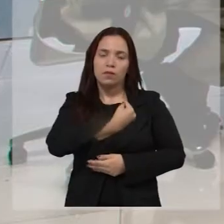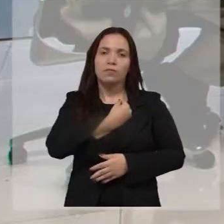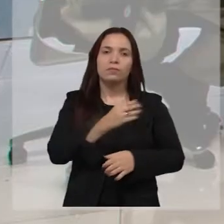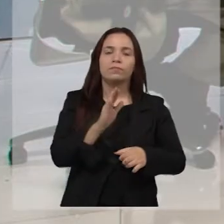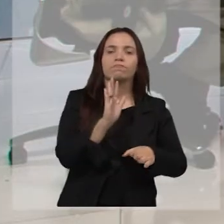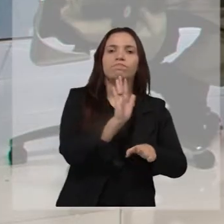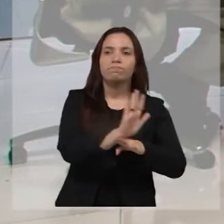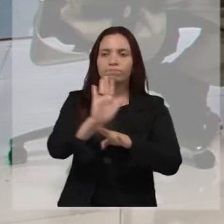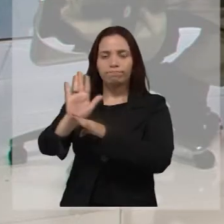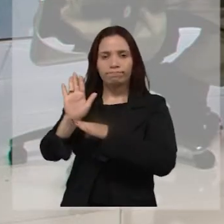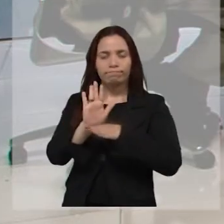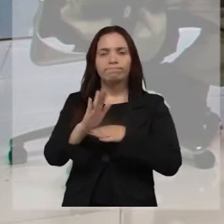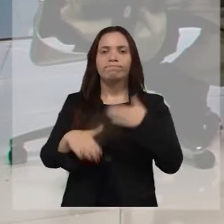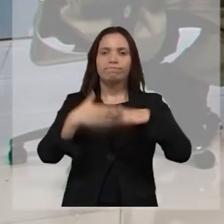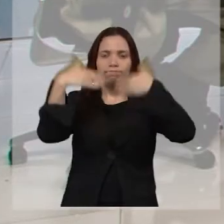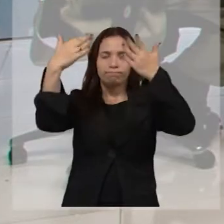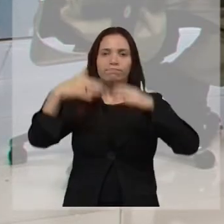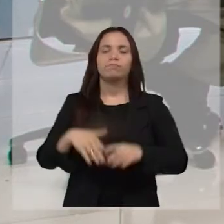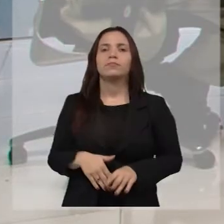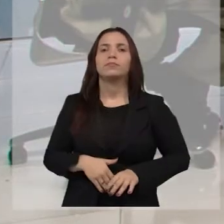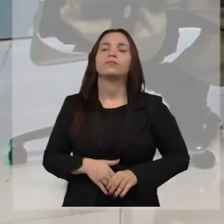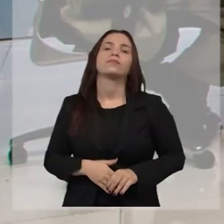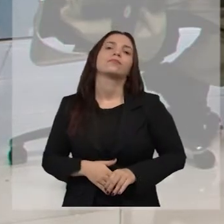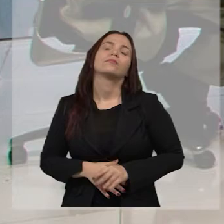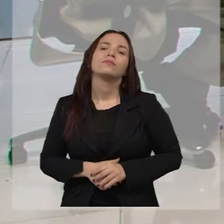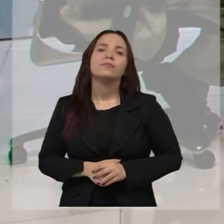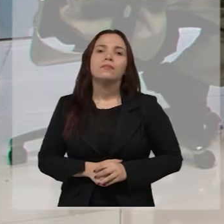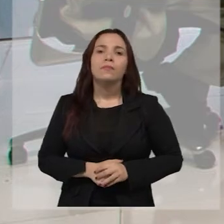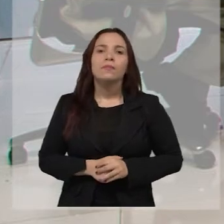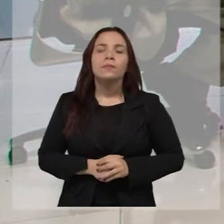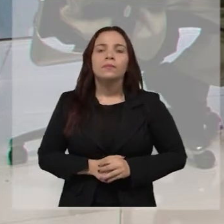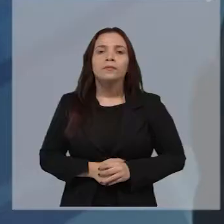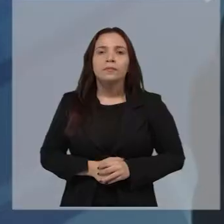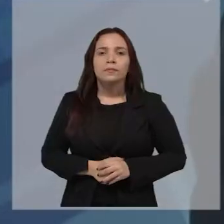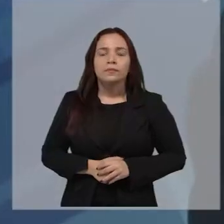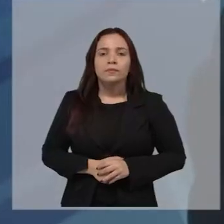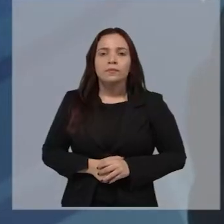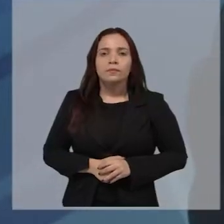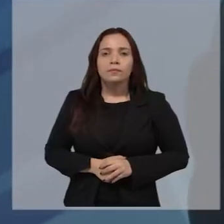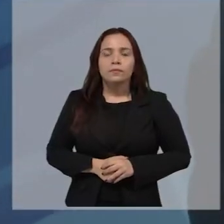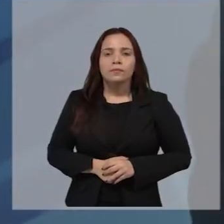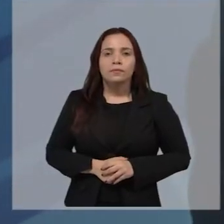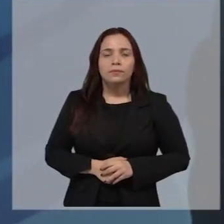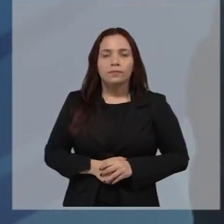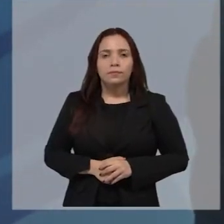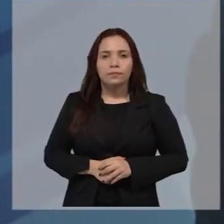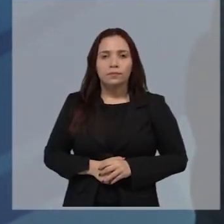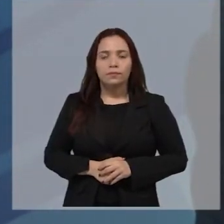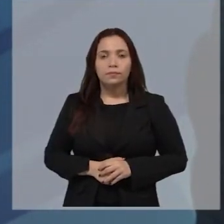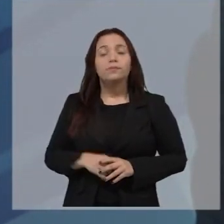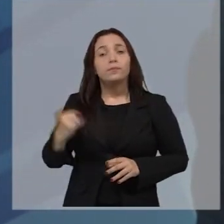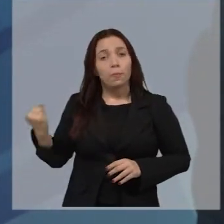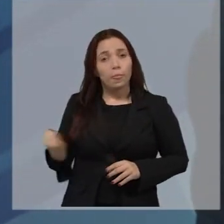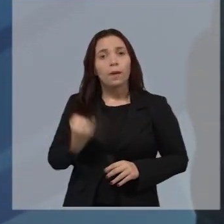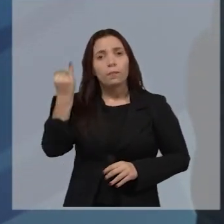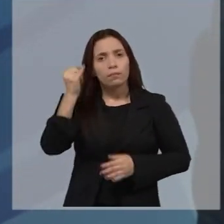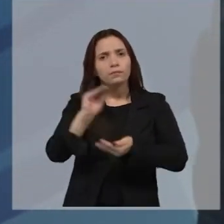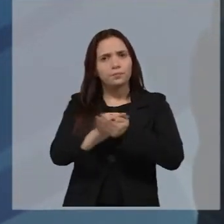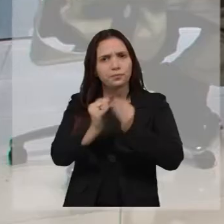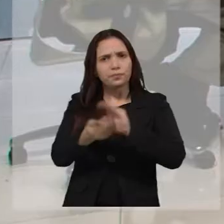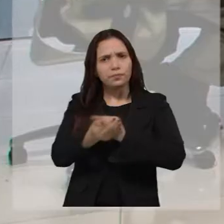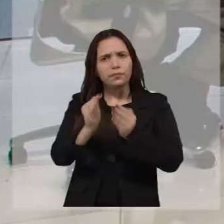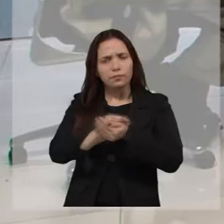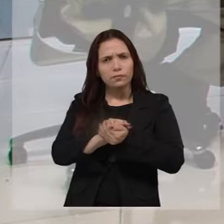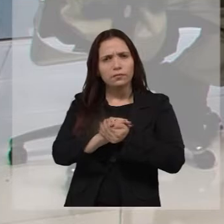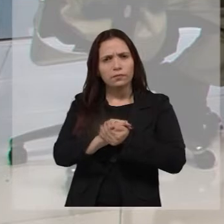mesmo. as pessoas a mudar, Exatamente. né, da sua perspectiva de vida, de mundo, um outro olhar sobre a sociedade. É importante a